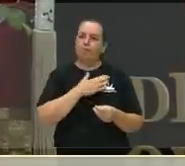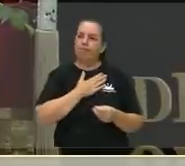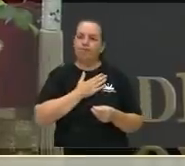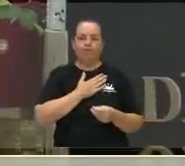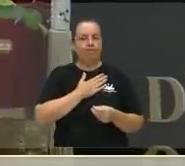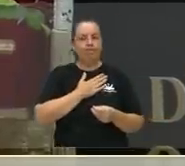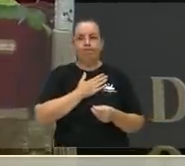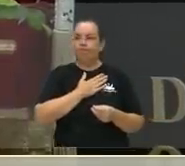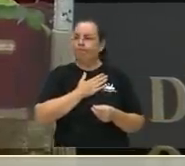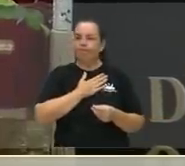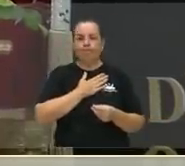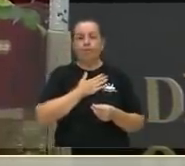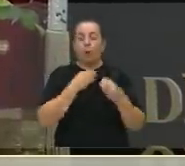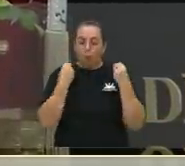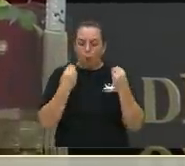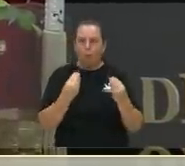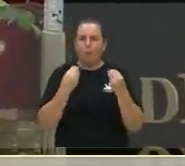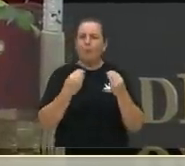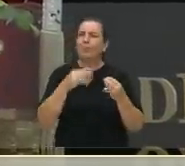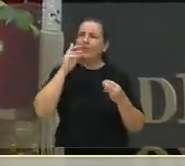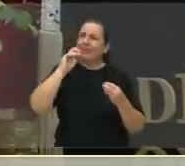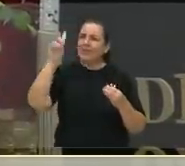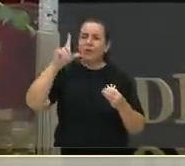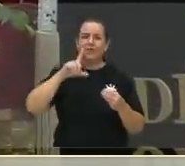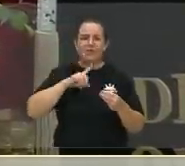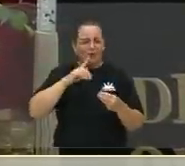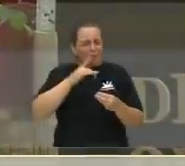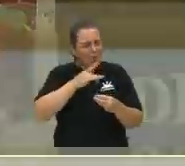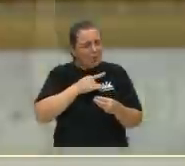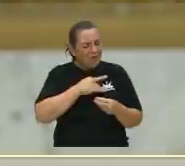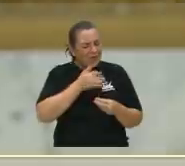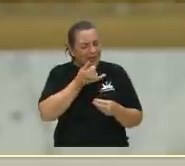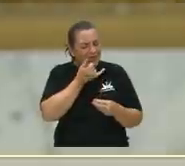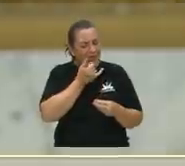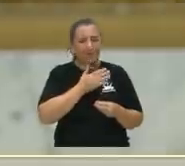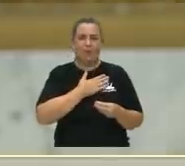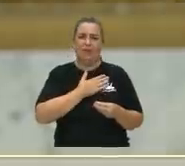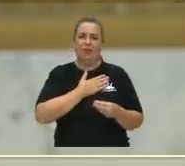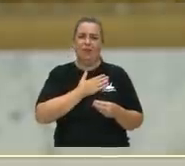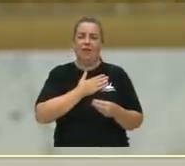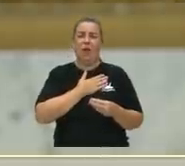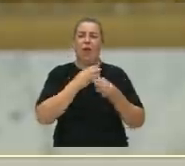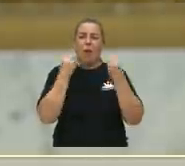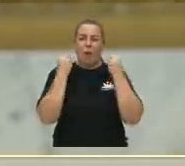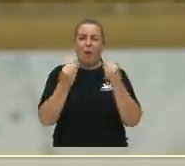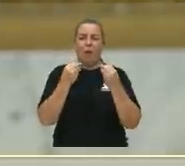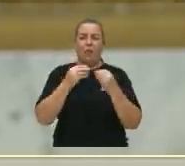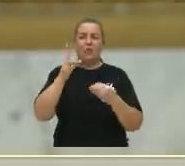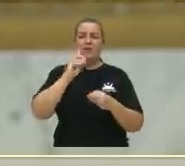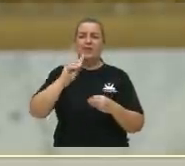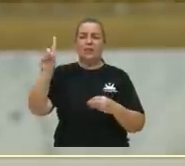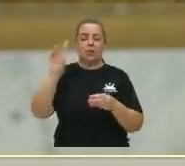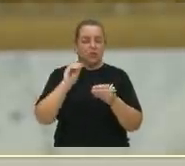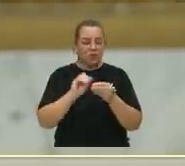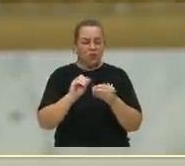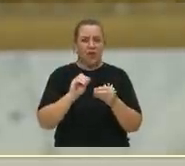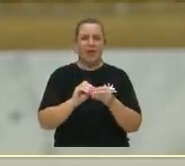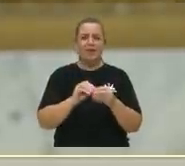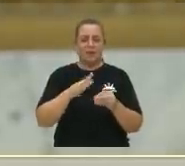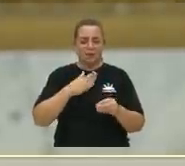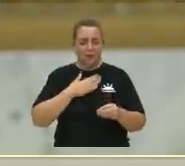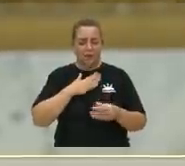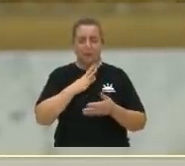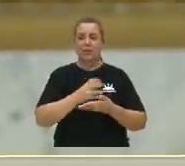o quanto deus tem piedade o quanto deus fez e faz para nossa